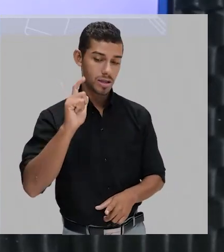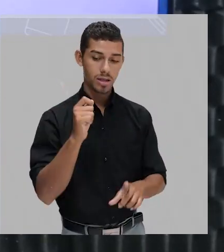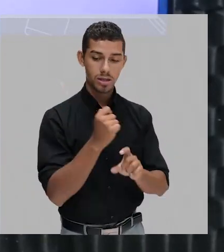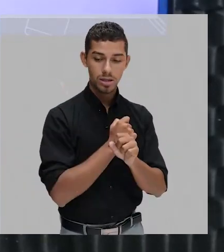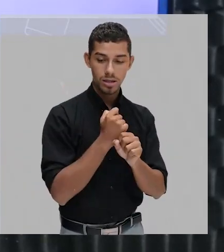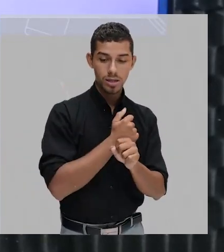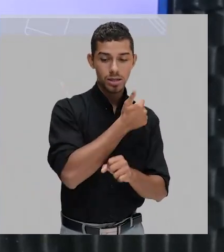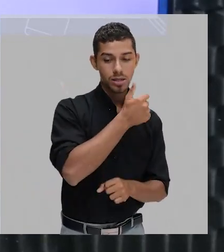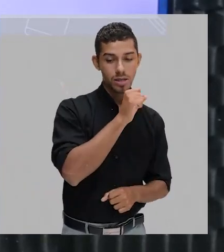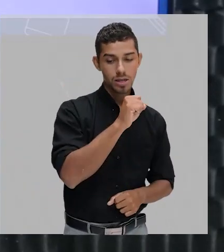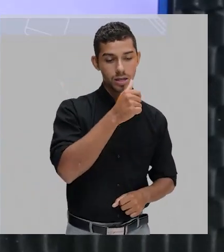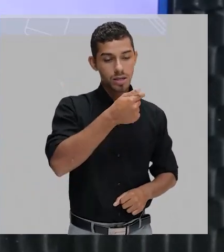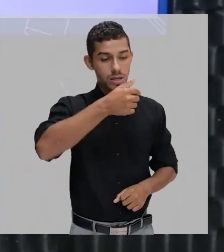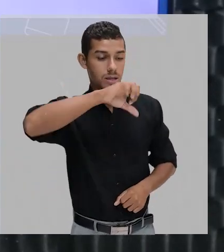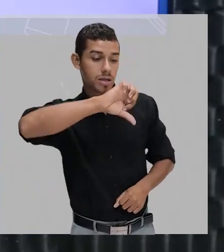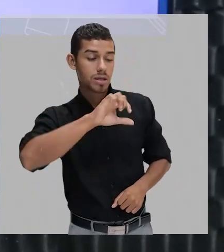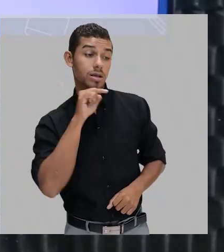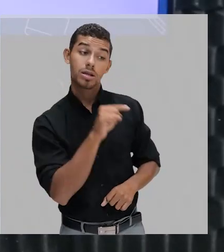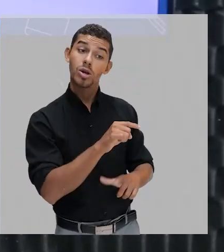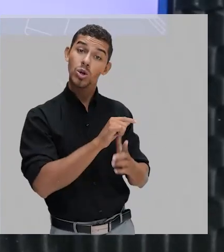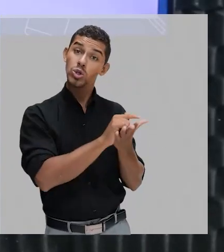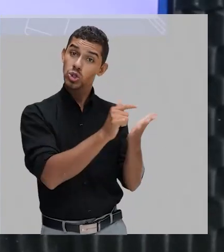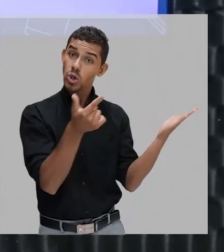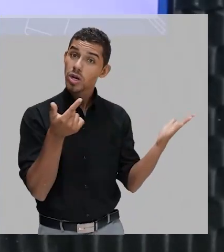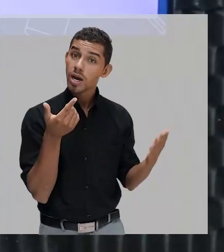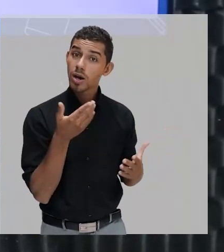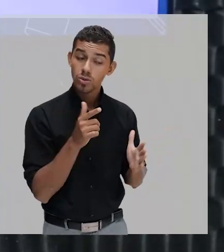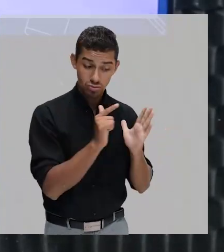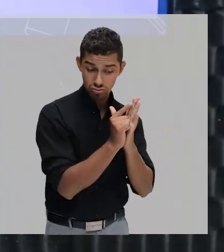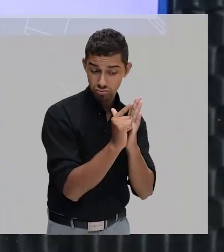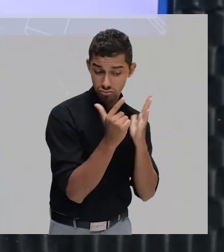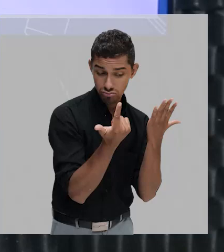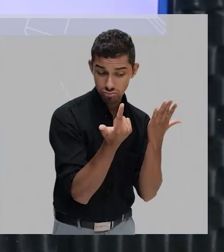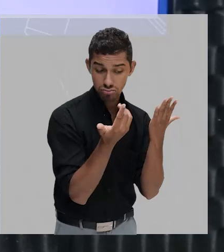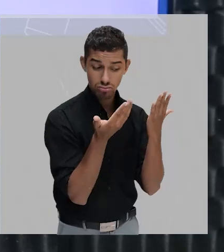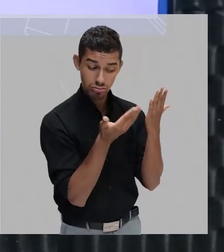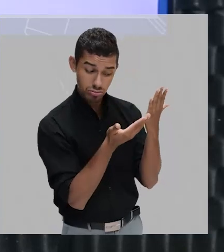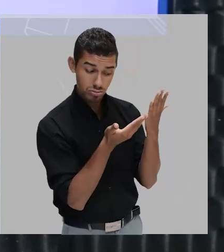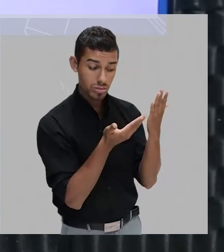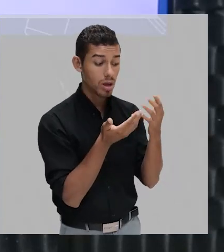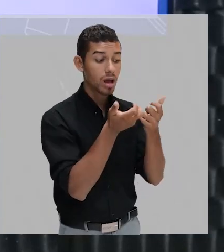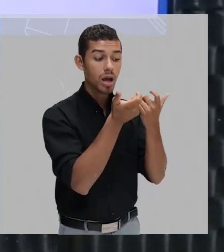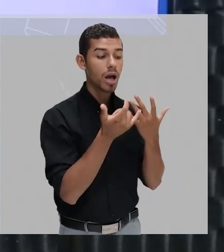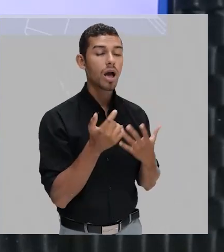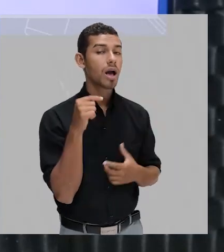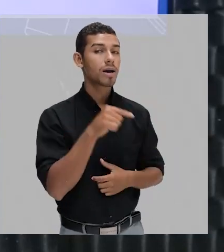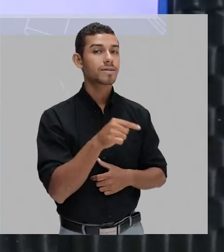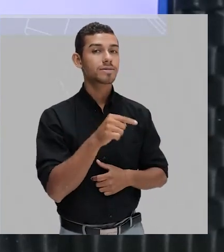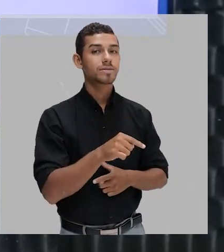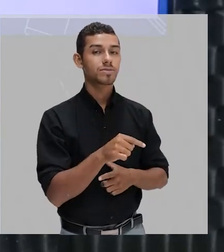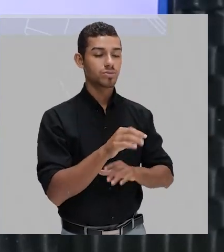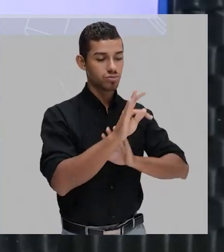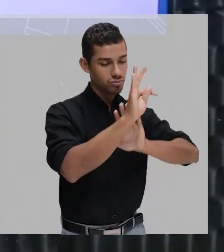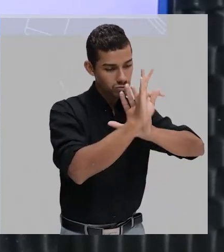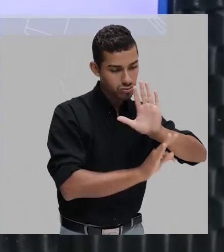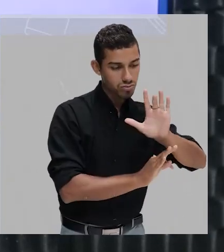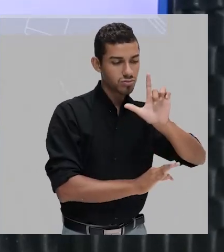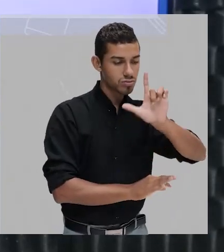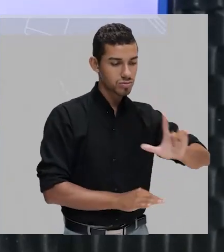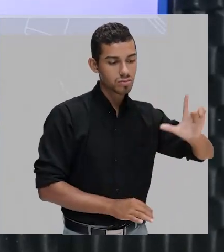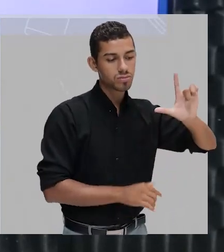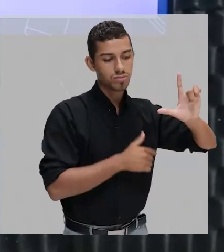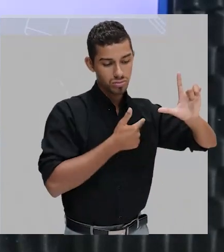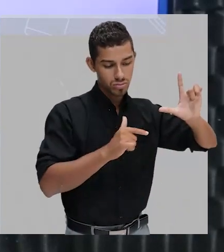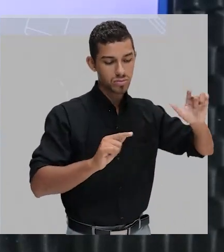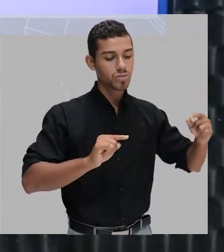1879. Então, nós estamos falando de um jornal. Se nós estamos falando de um jornal, já nos remete a quê? Já nos remete a uma